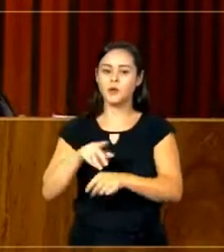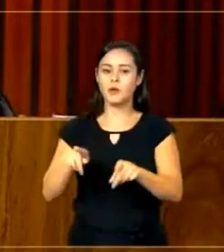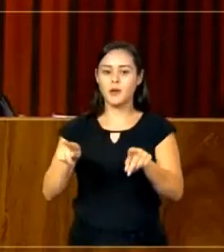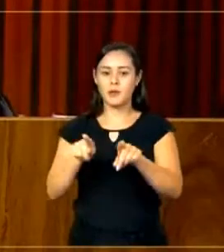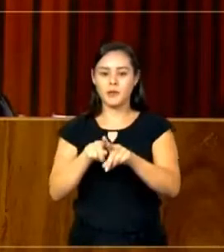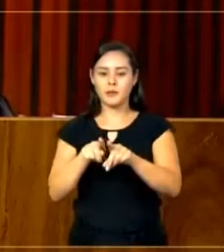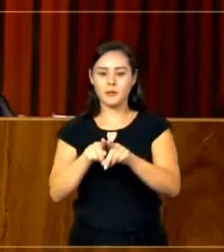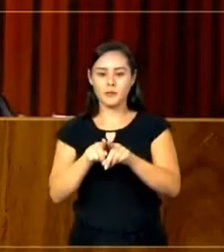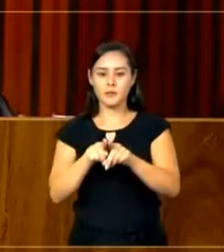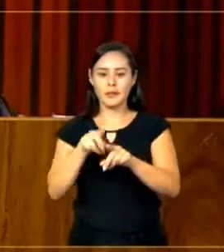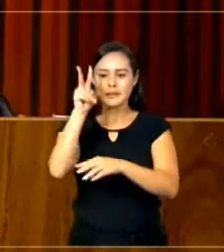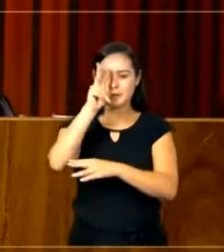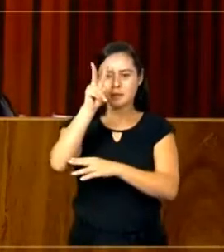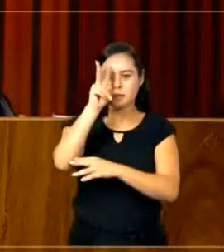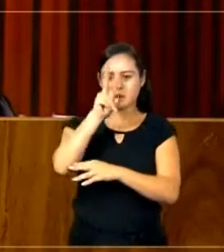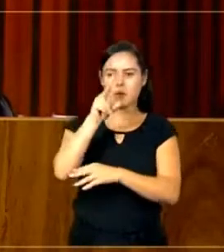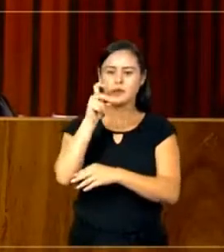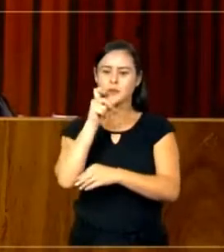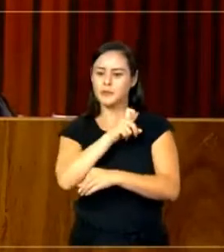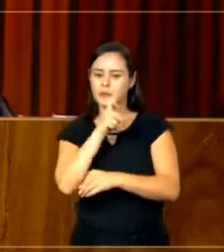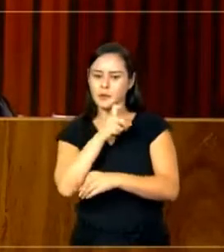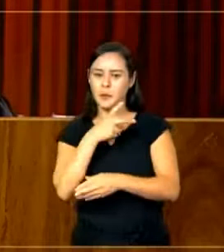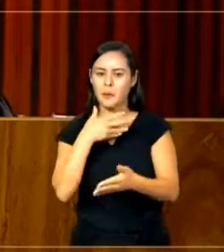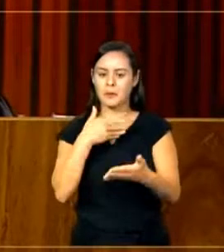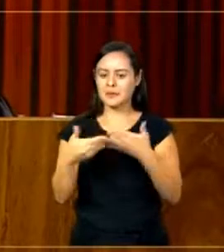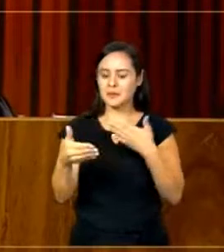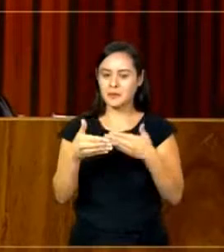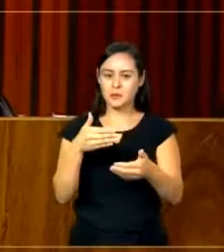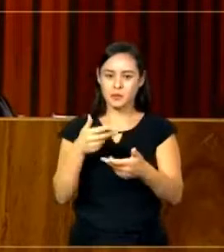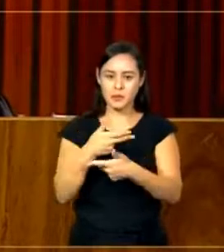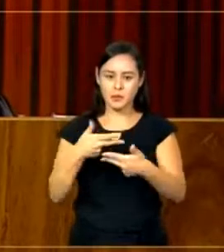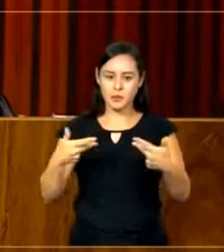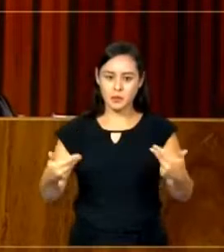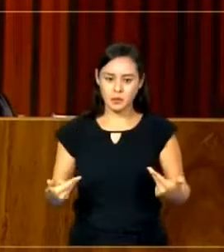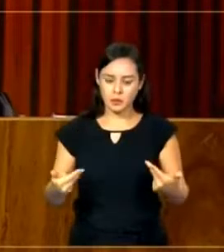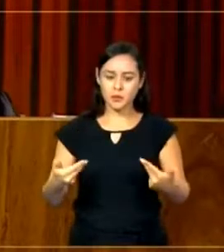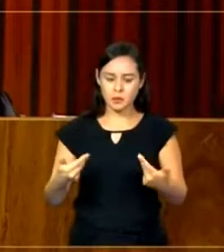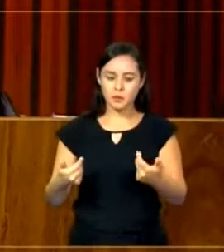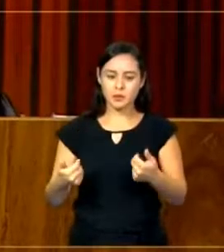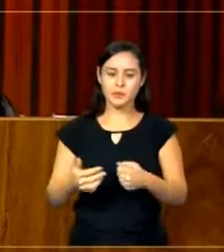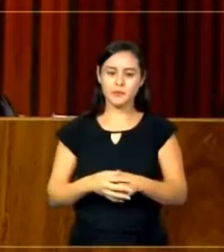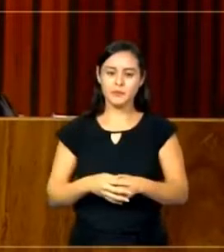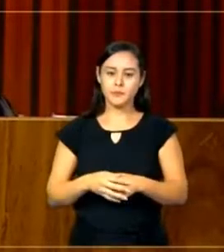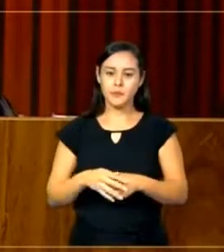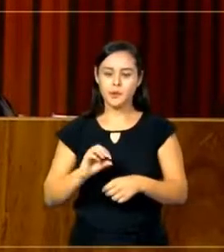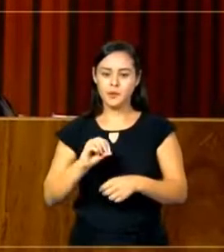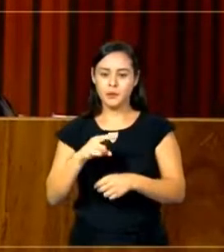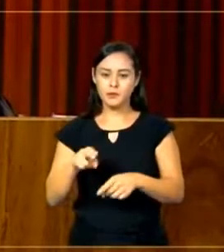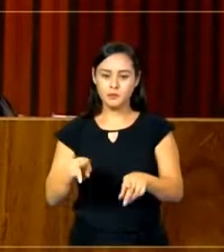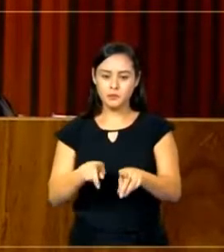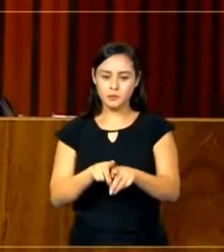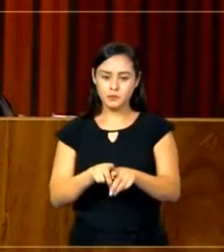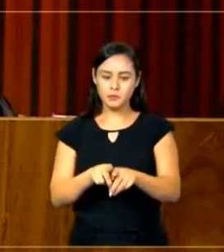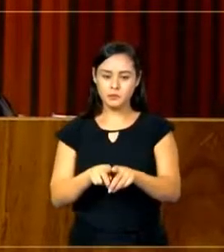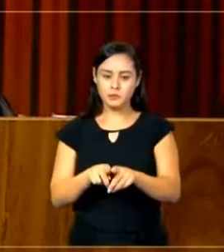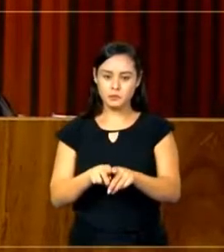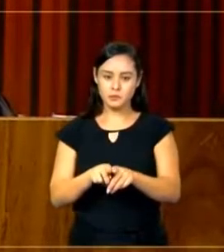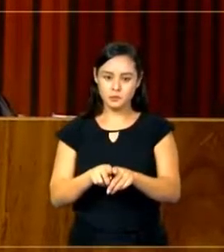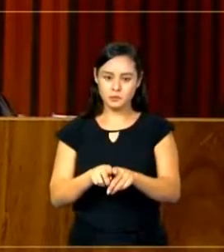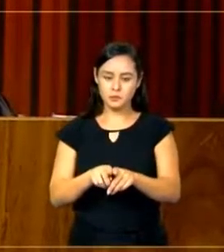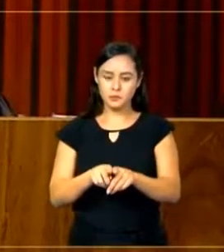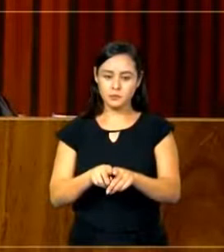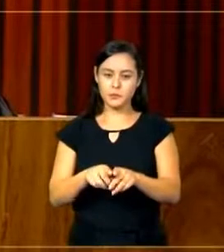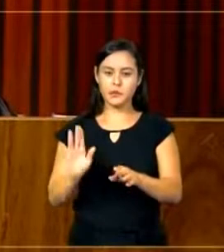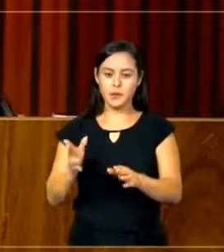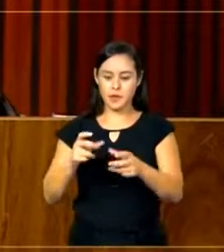narrativas descoladas de quaisquer substrato fático demonstrável de plano, ou ainda, conforme recentemente firmado pela